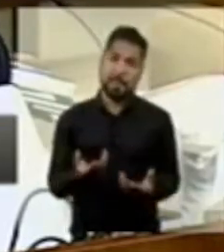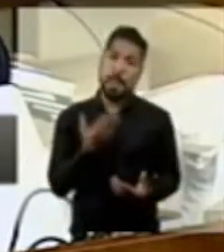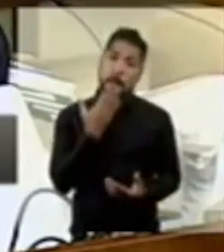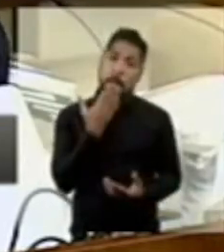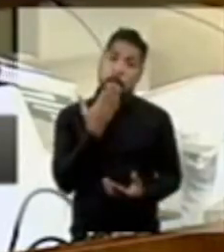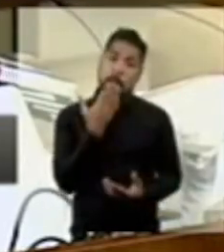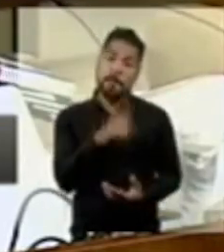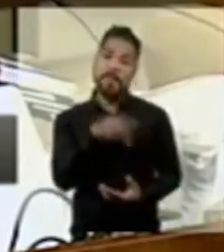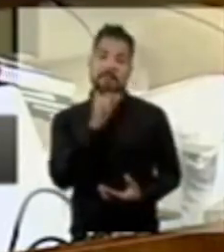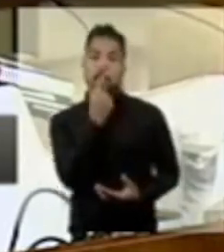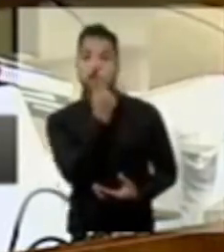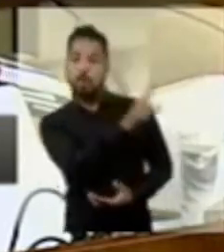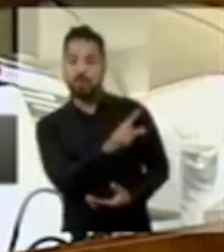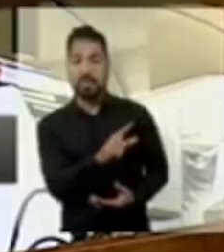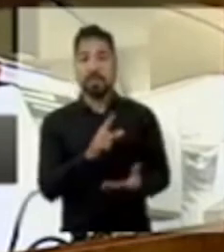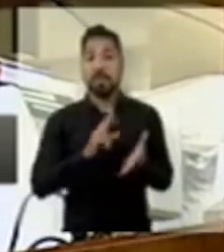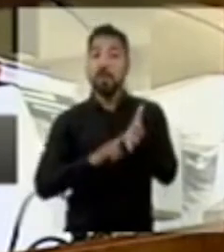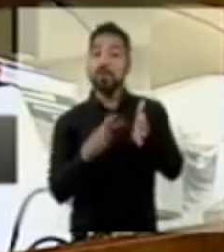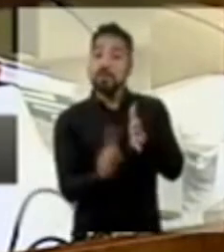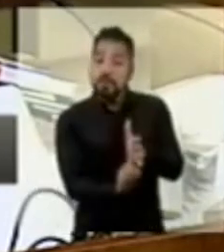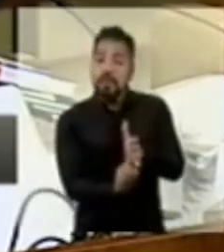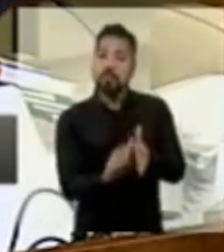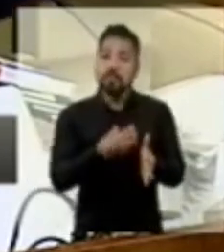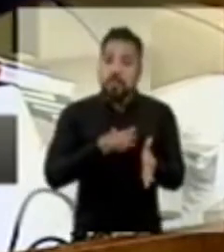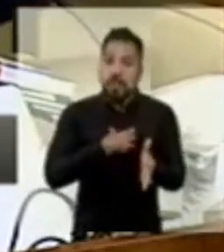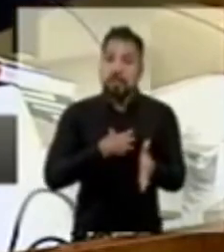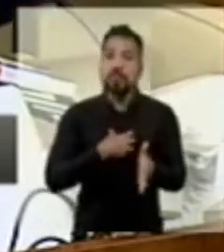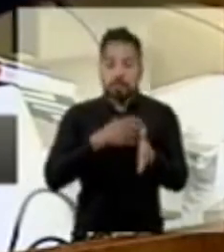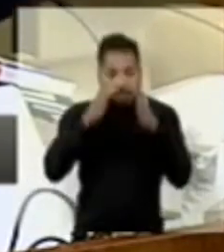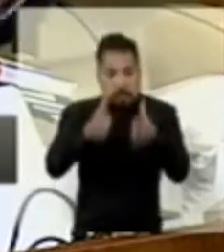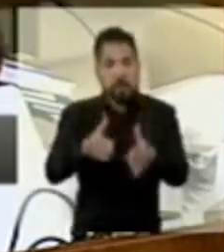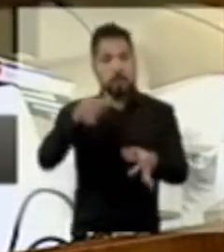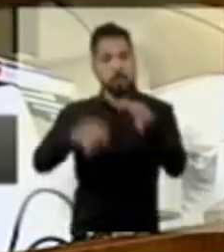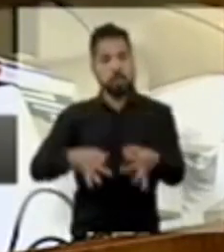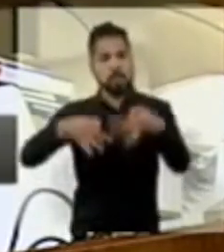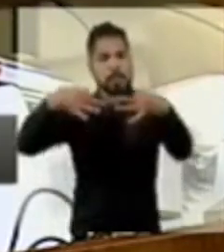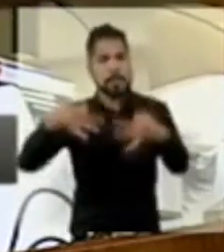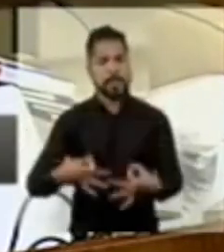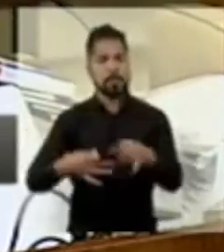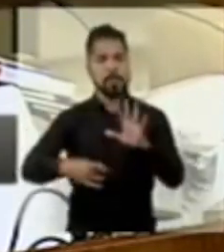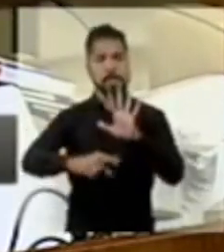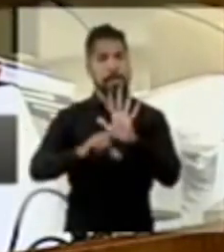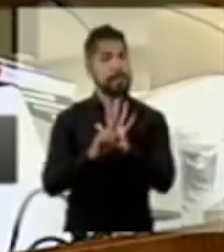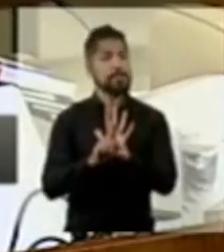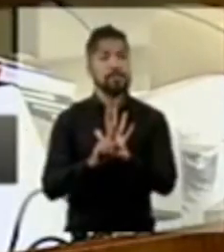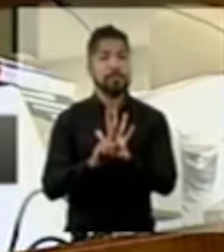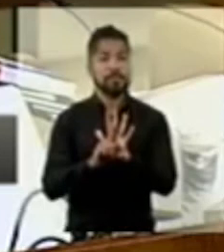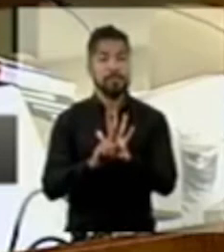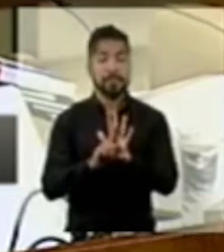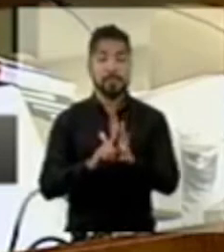outro interpretar de uma forma que conduza ao que é justo correto e legítimo que